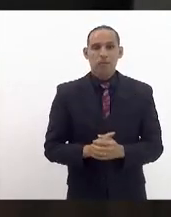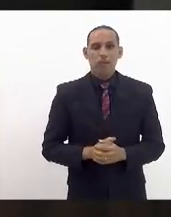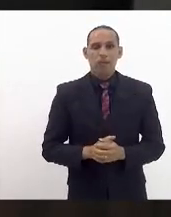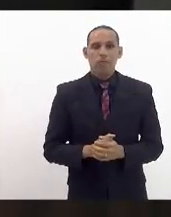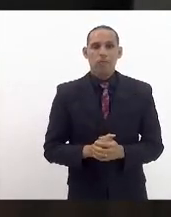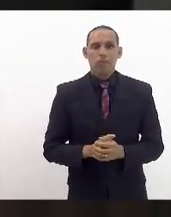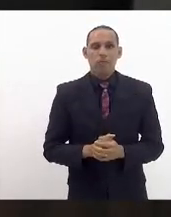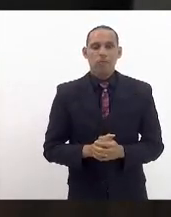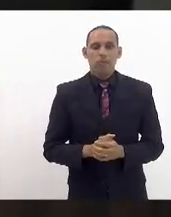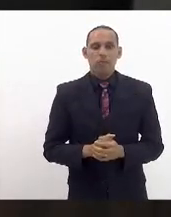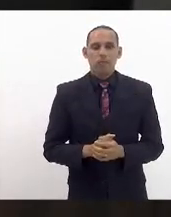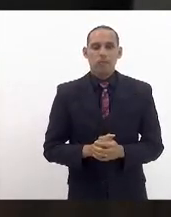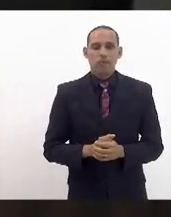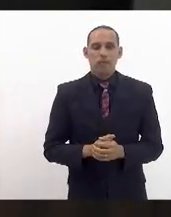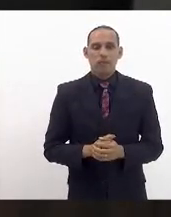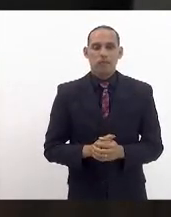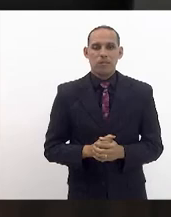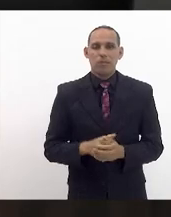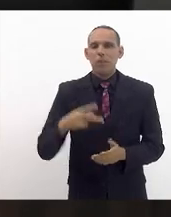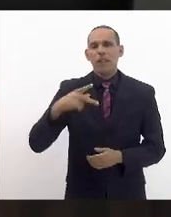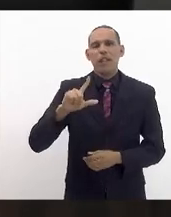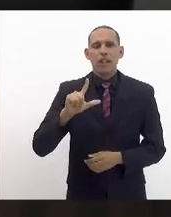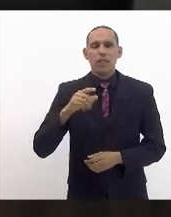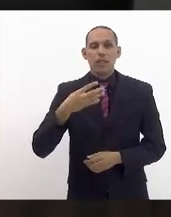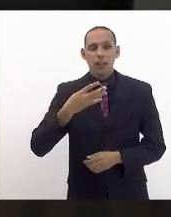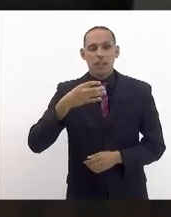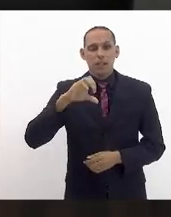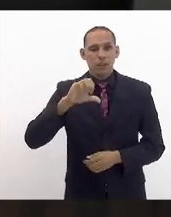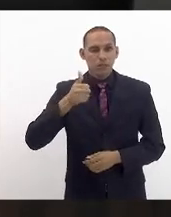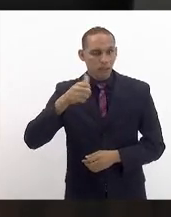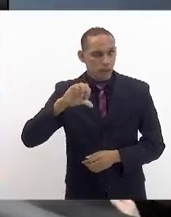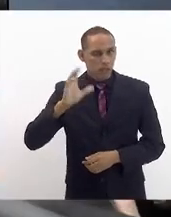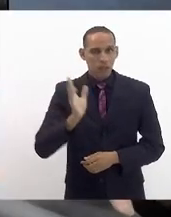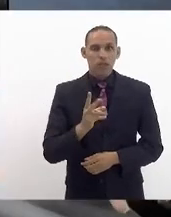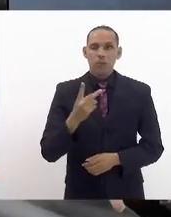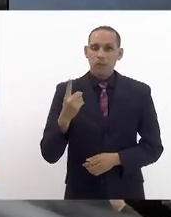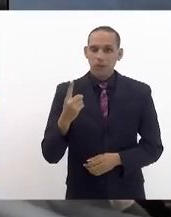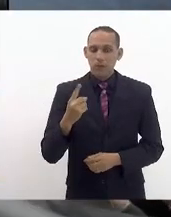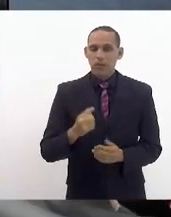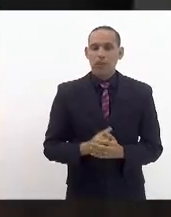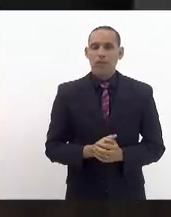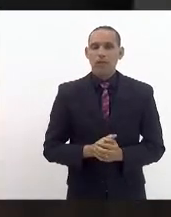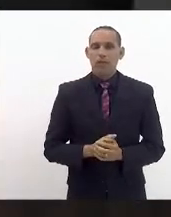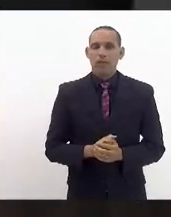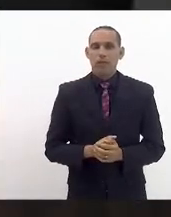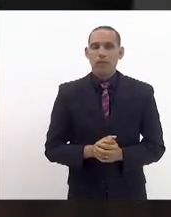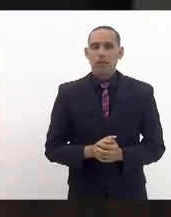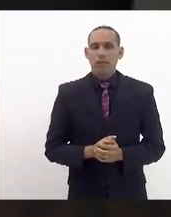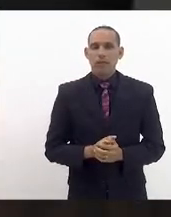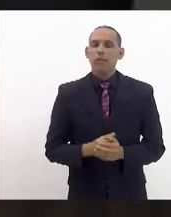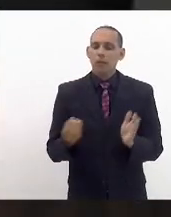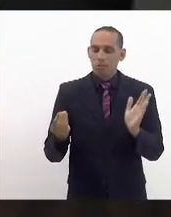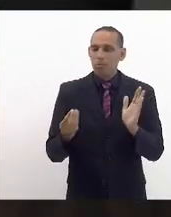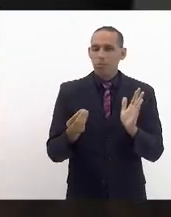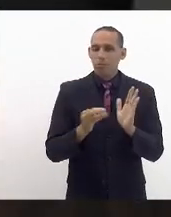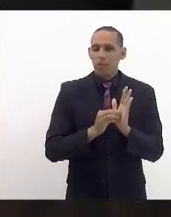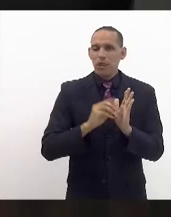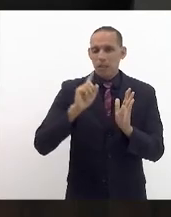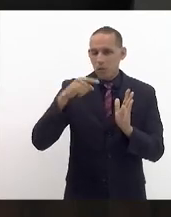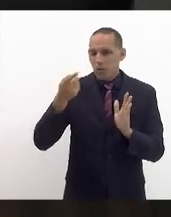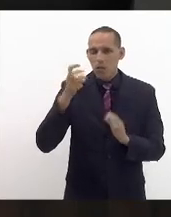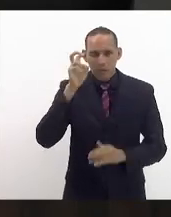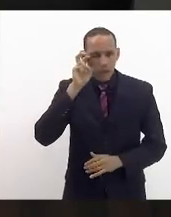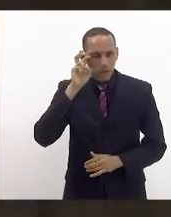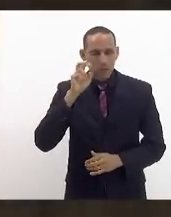assessoria. PL 4919 de 2021. Vamos trazê-la para a próxima